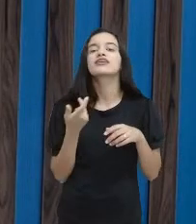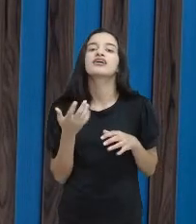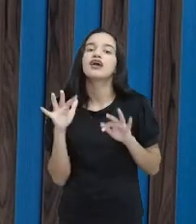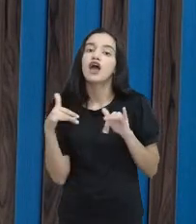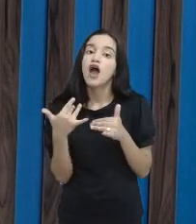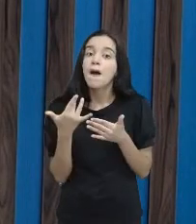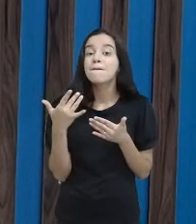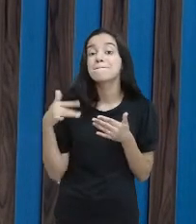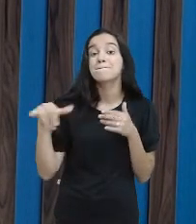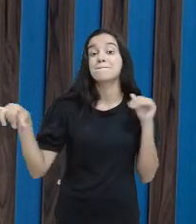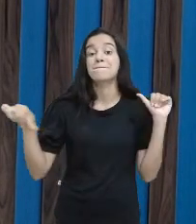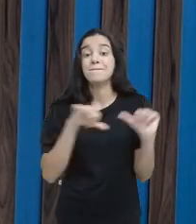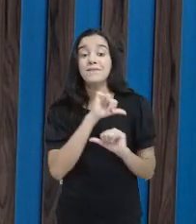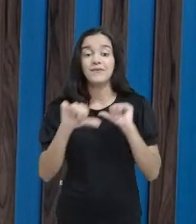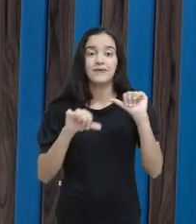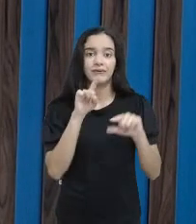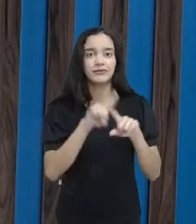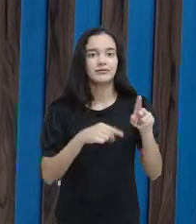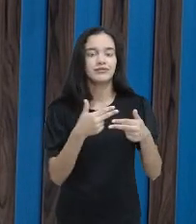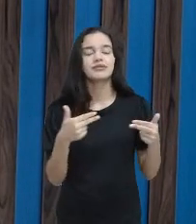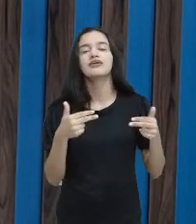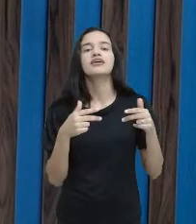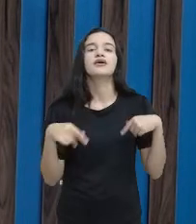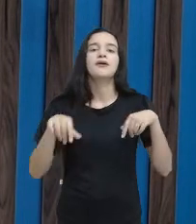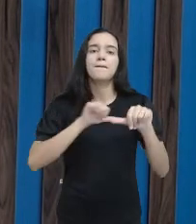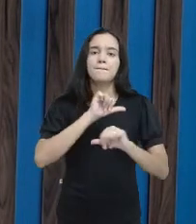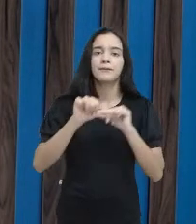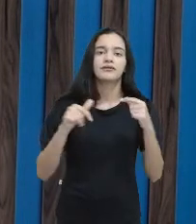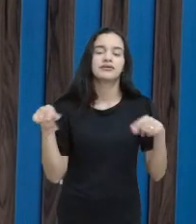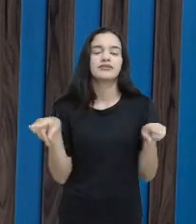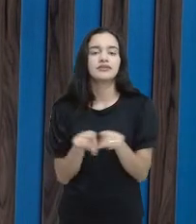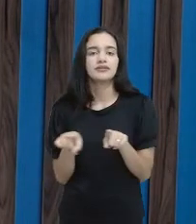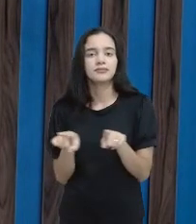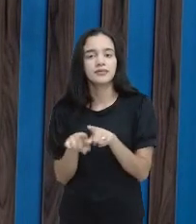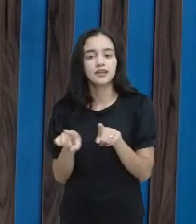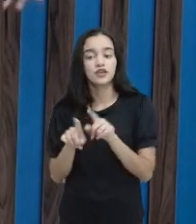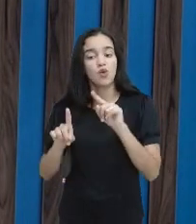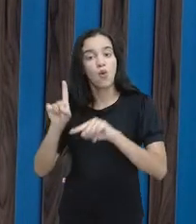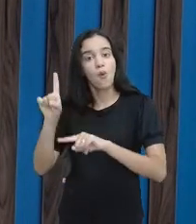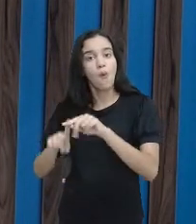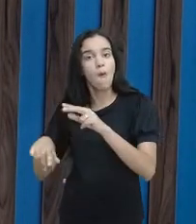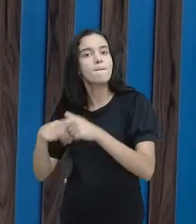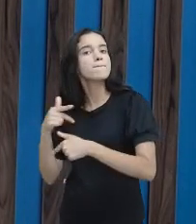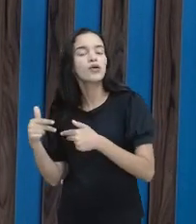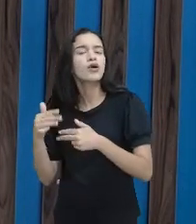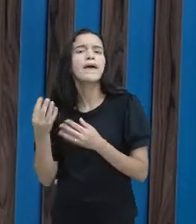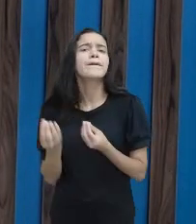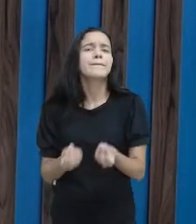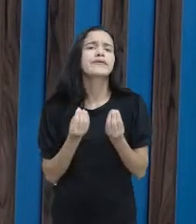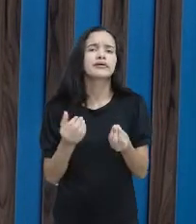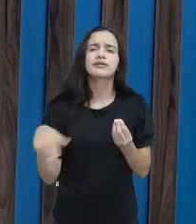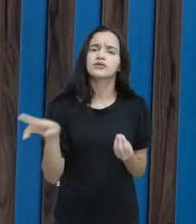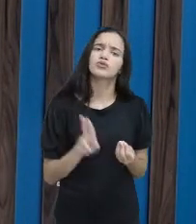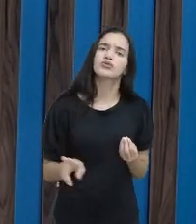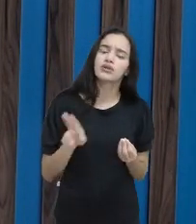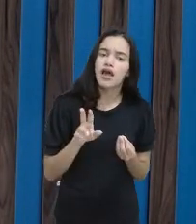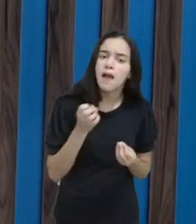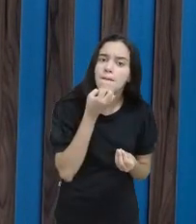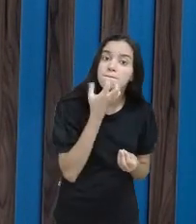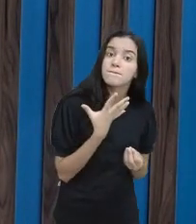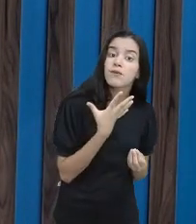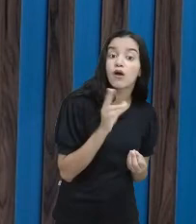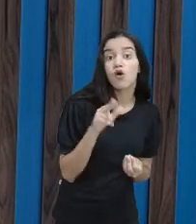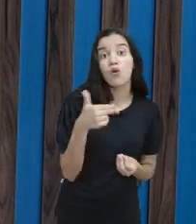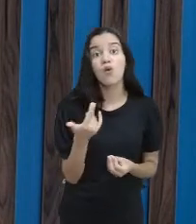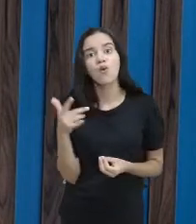aí os elementos, tá certo? Muda também o produto, né? Pra que é utilizado, né? Se é bom ou se é